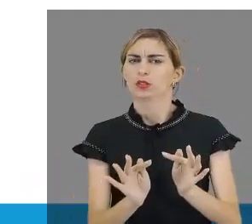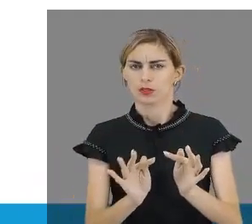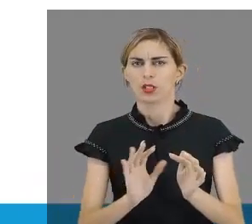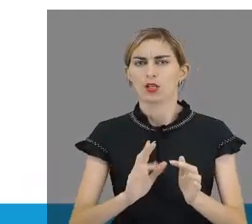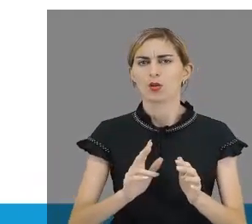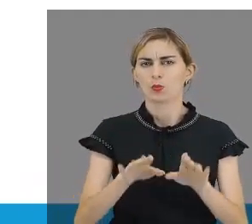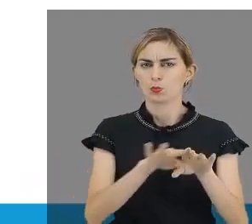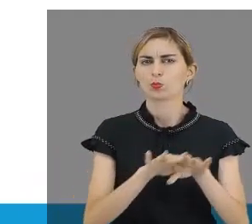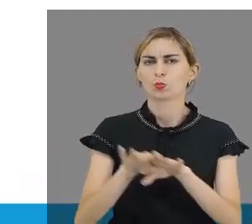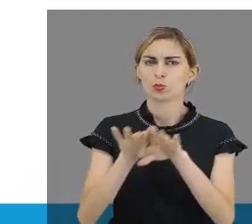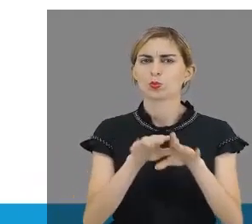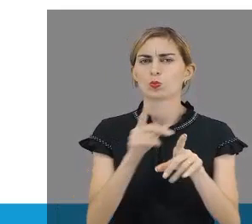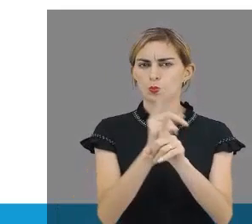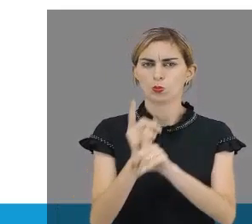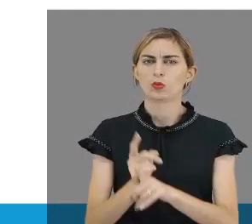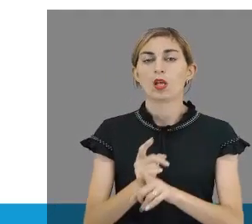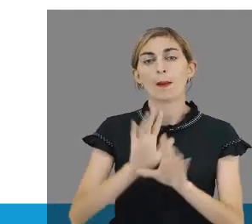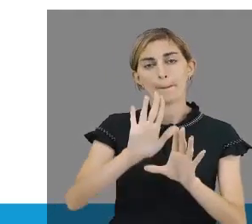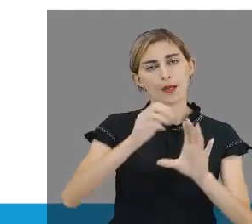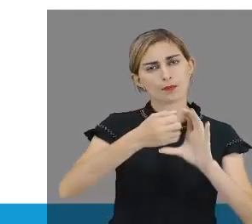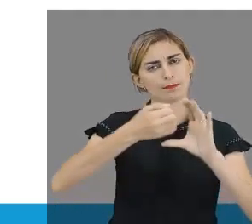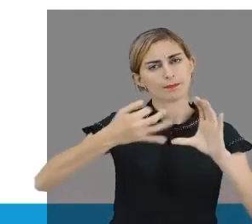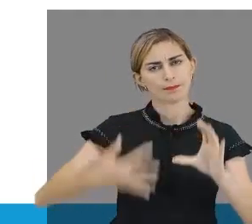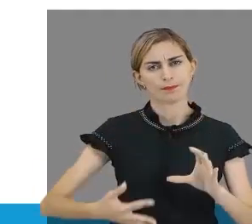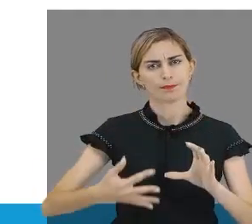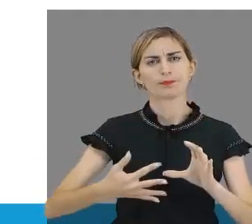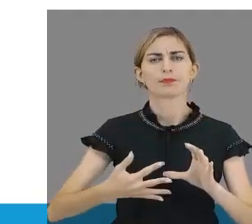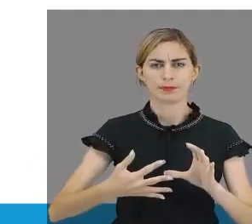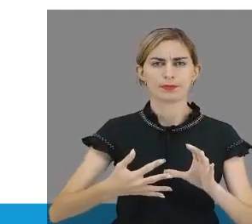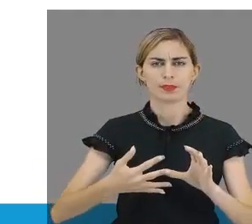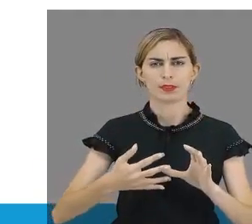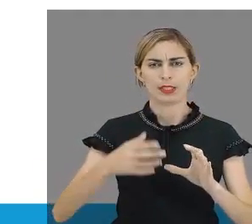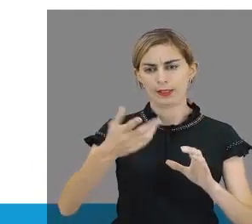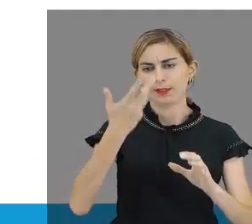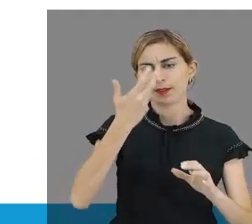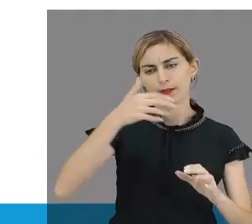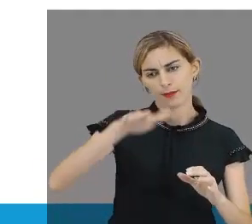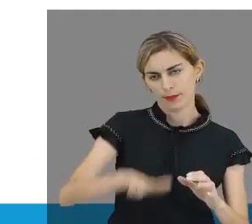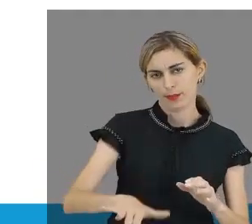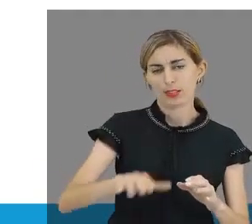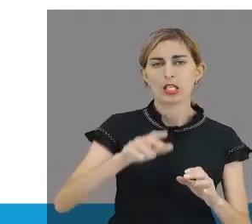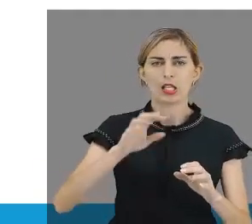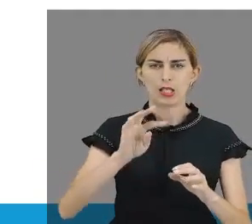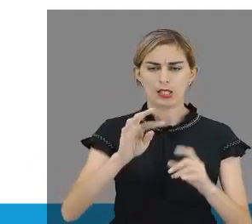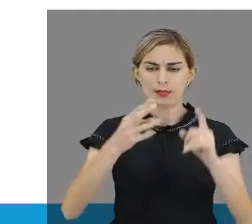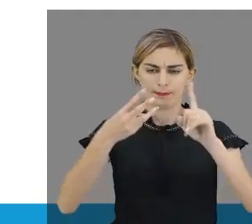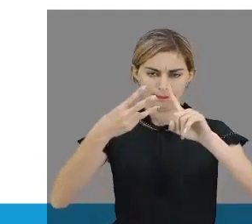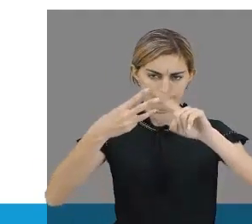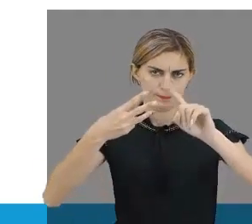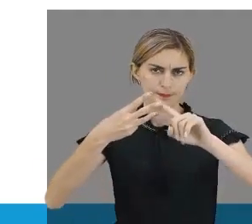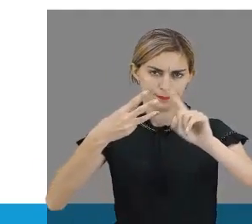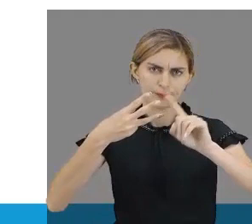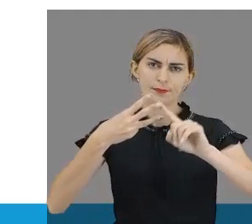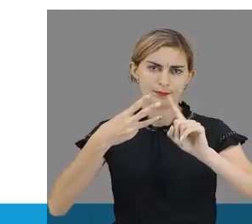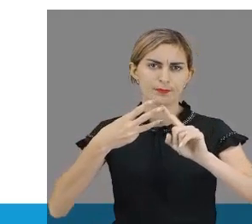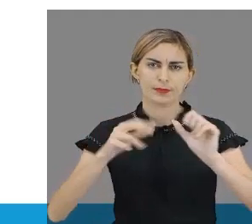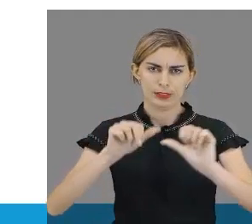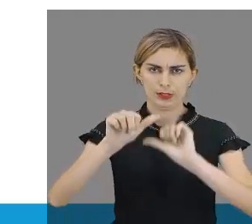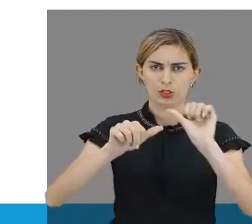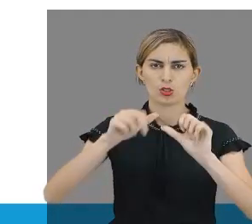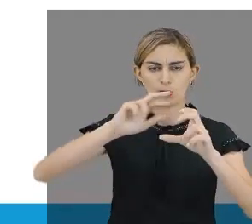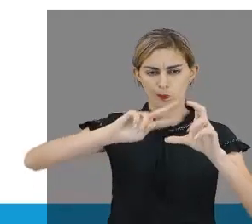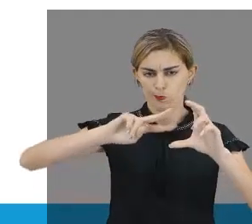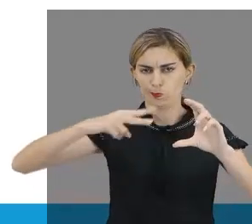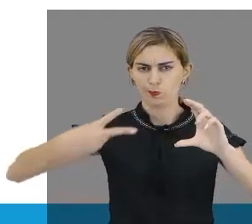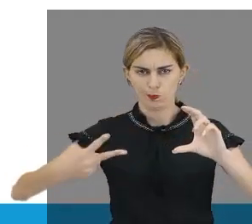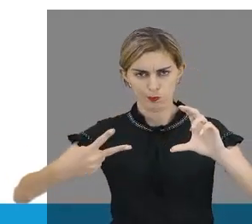né, nessa causa, mas não vai caracterizar o fenótipo dessa criança. Na trissomia por